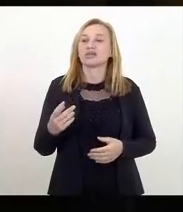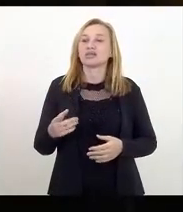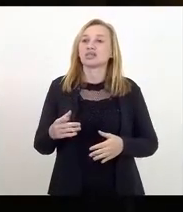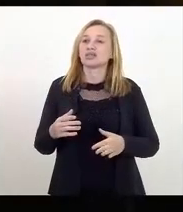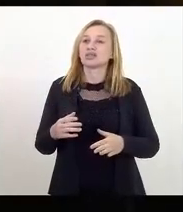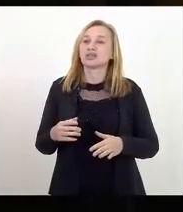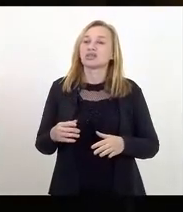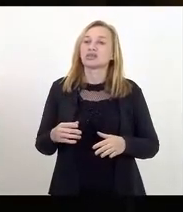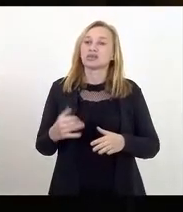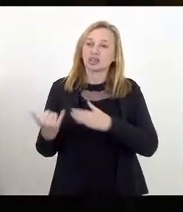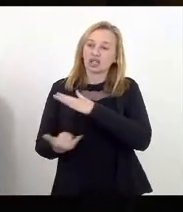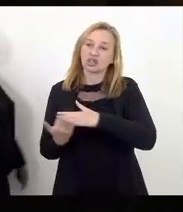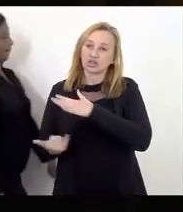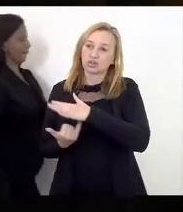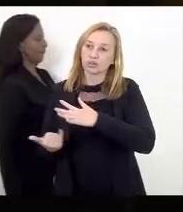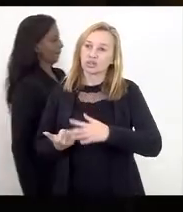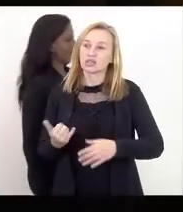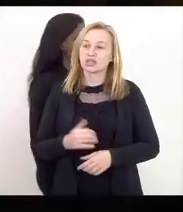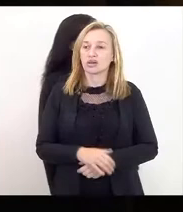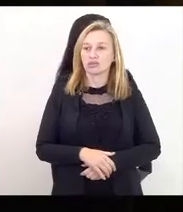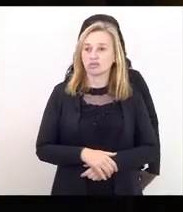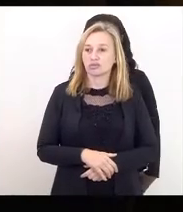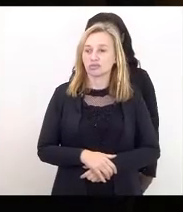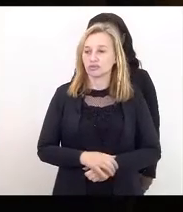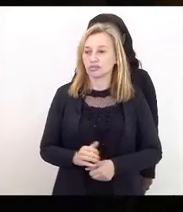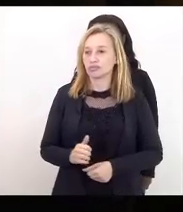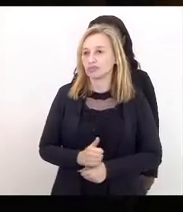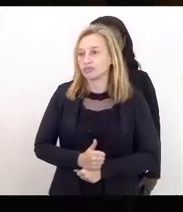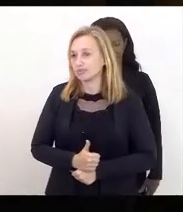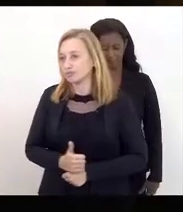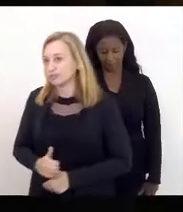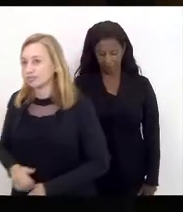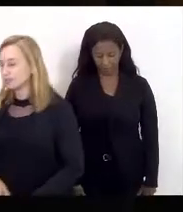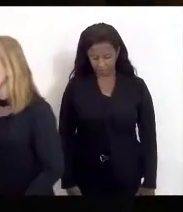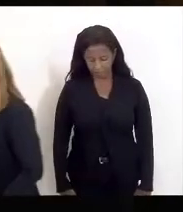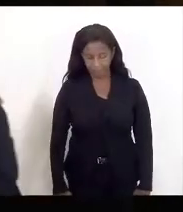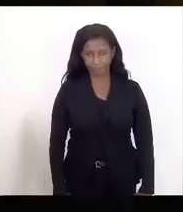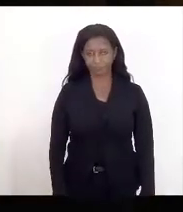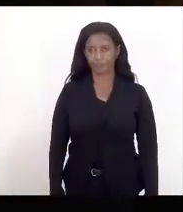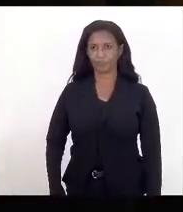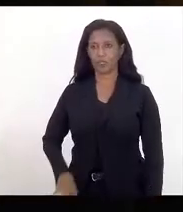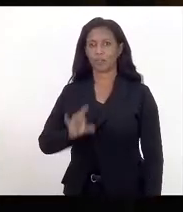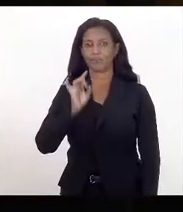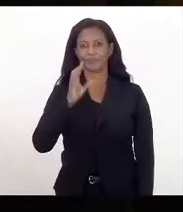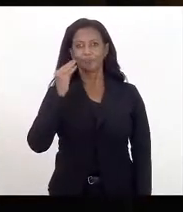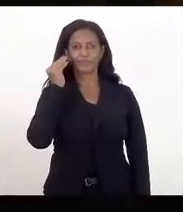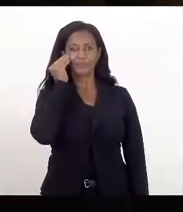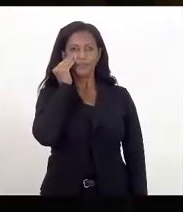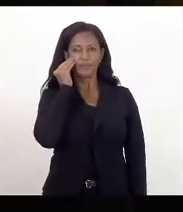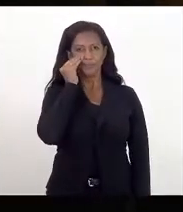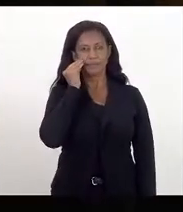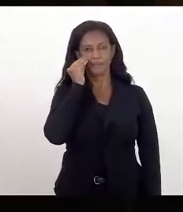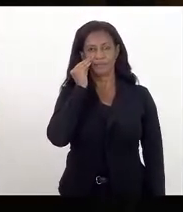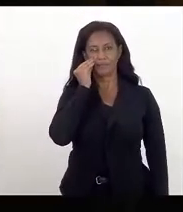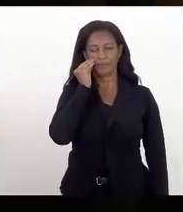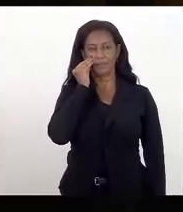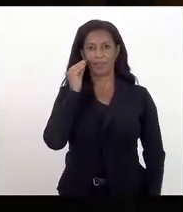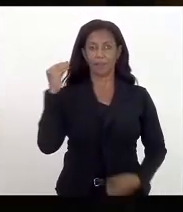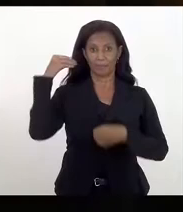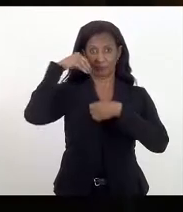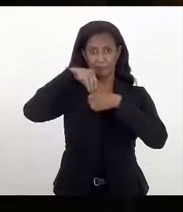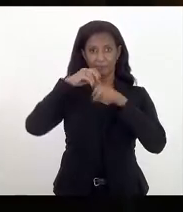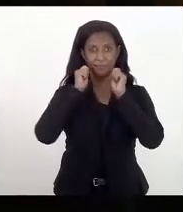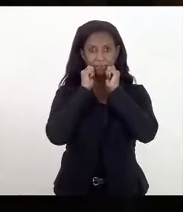dessa instituição, é sem dúvida nenhuma, não só uma experiência para dentro dessa